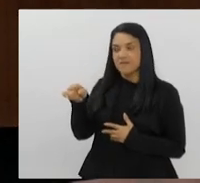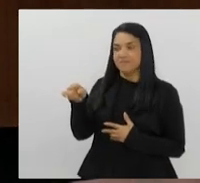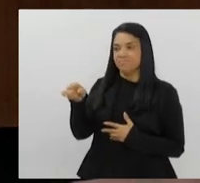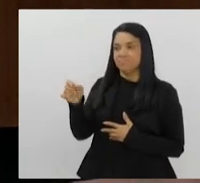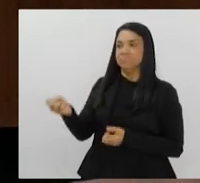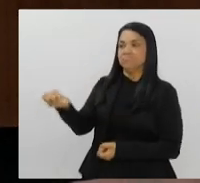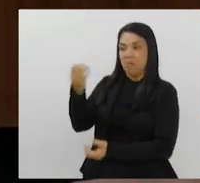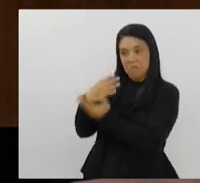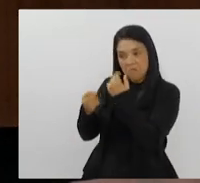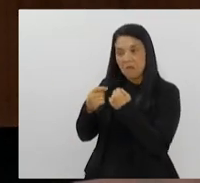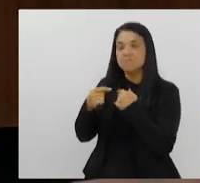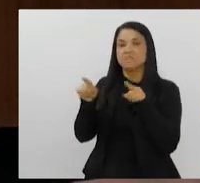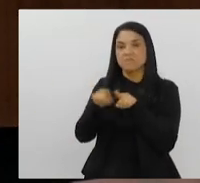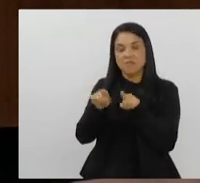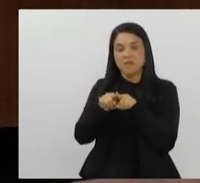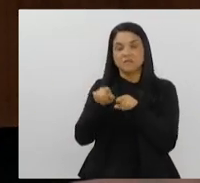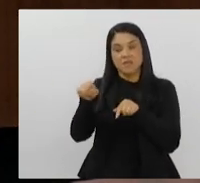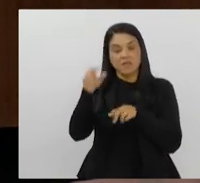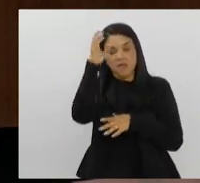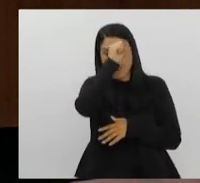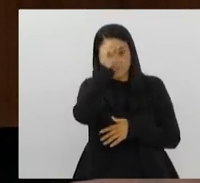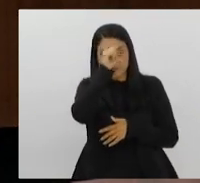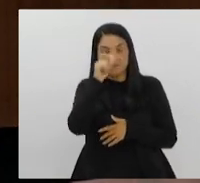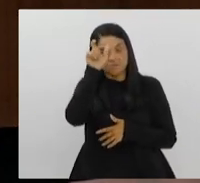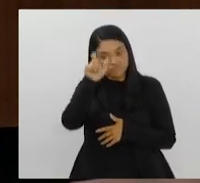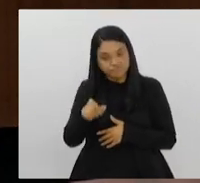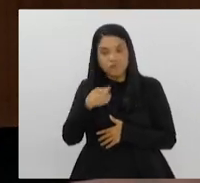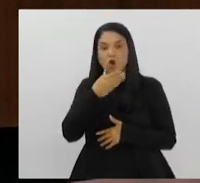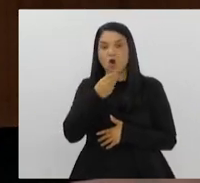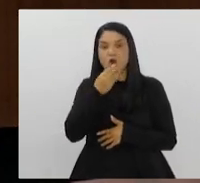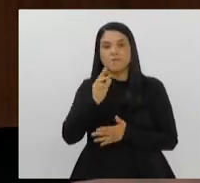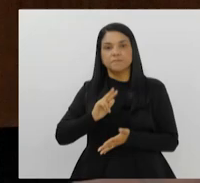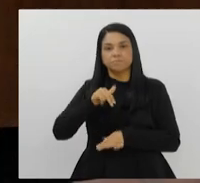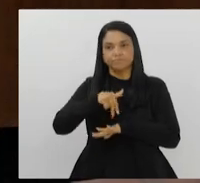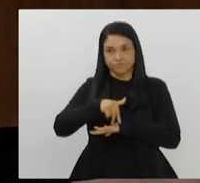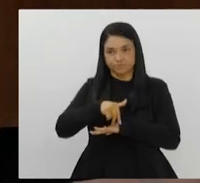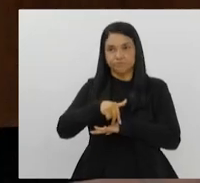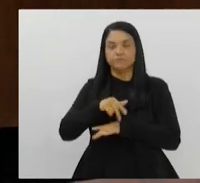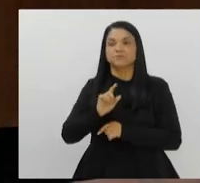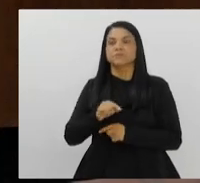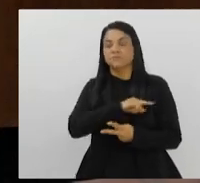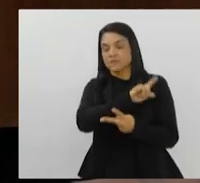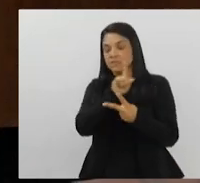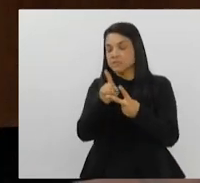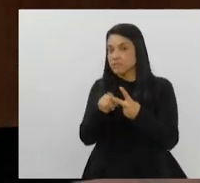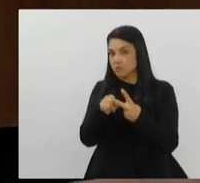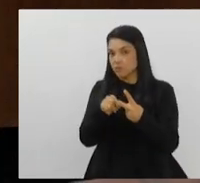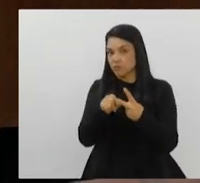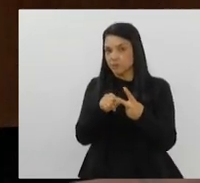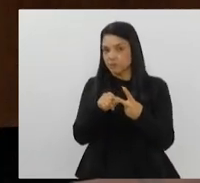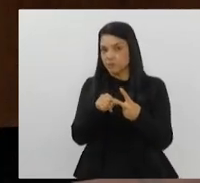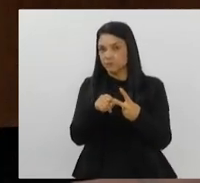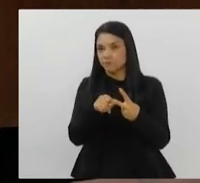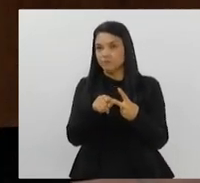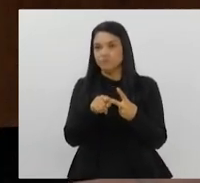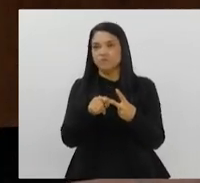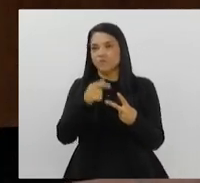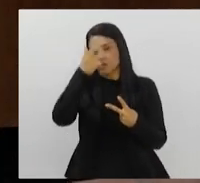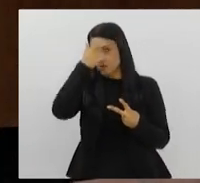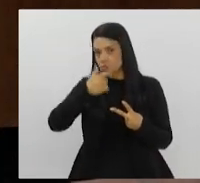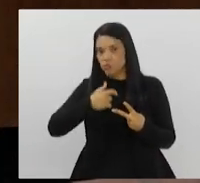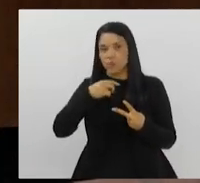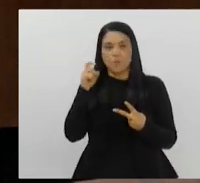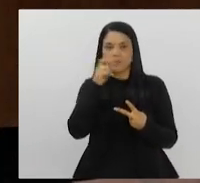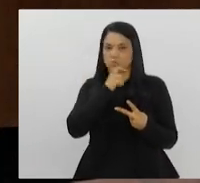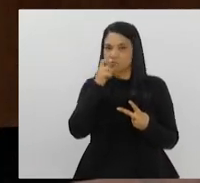entender. Então, em primeiro lugar, o senhor tem que aprender a ser homem aqui dentro. Primeiro ponto. Segundo ponto, senhor presidente. Eu não sou